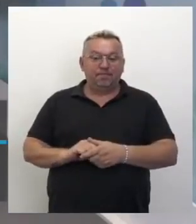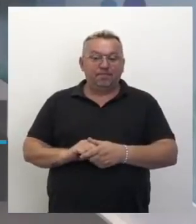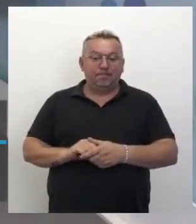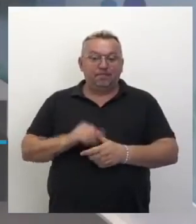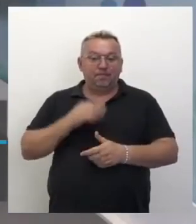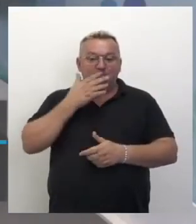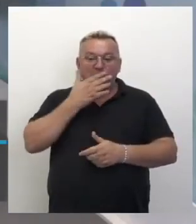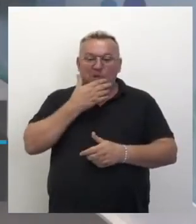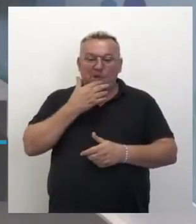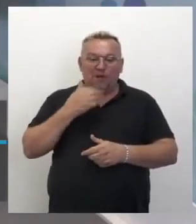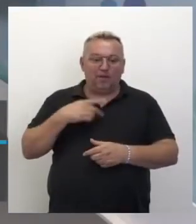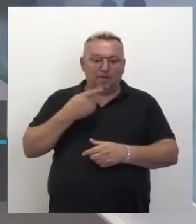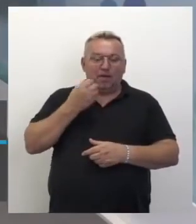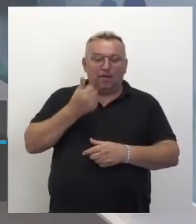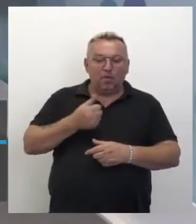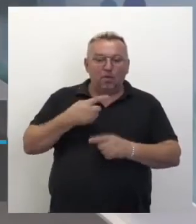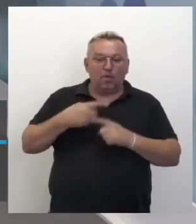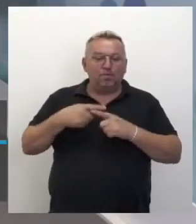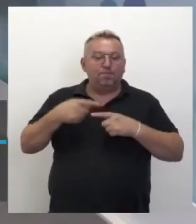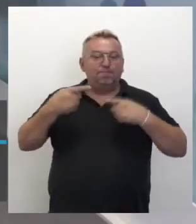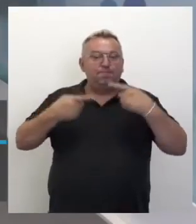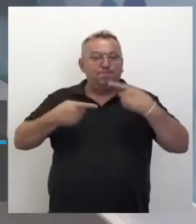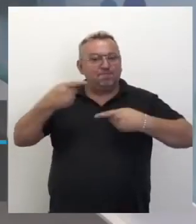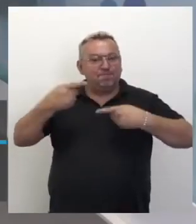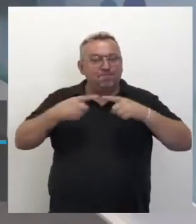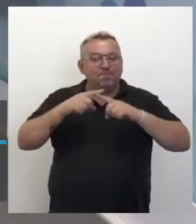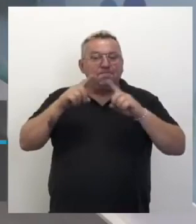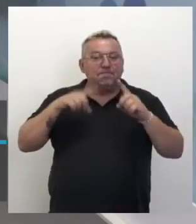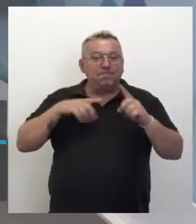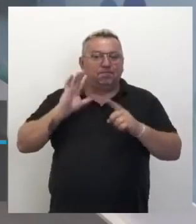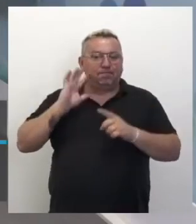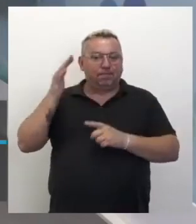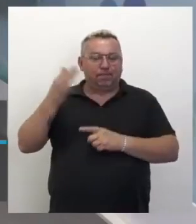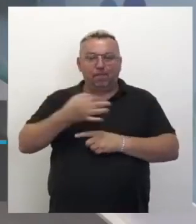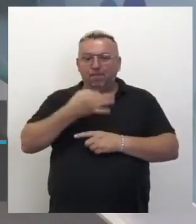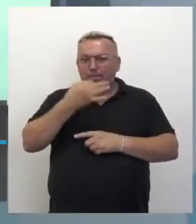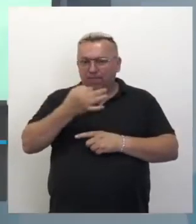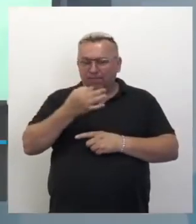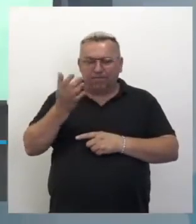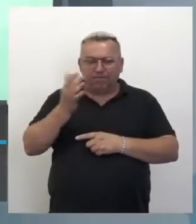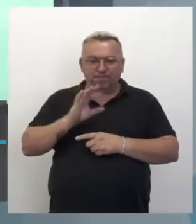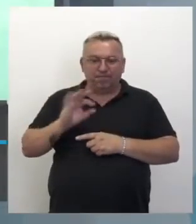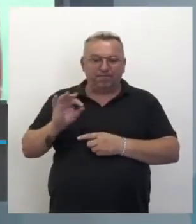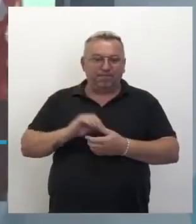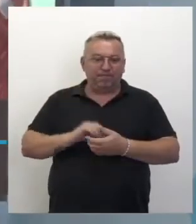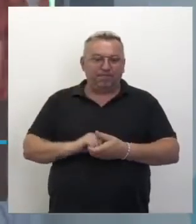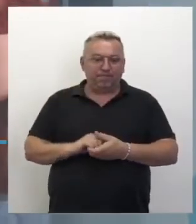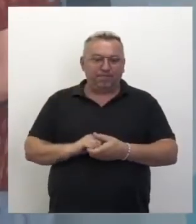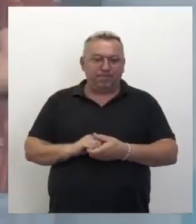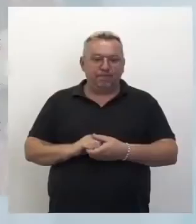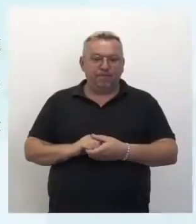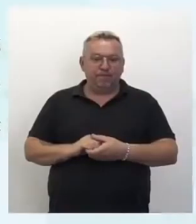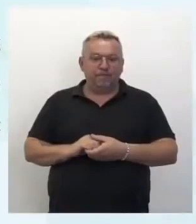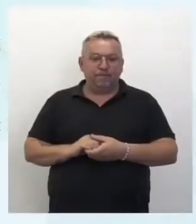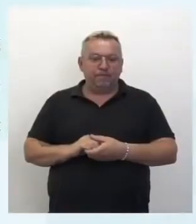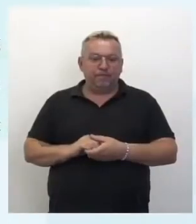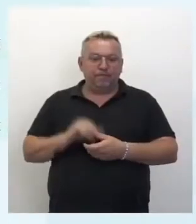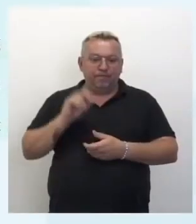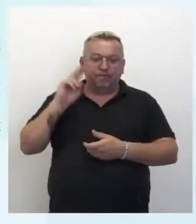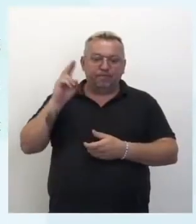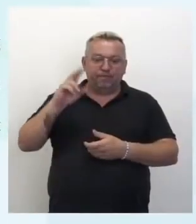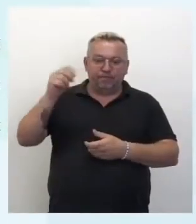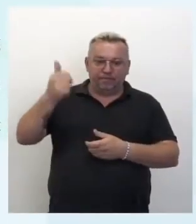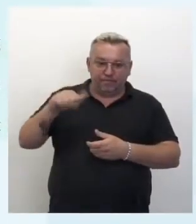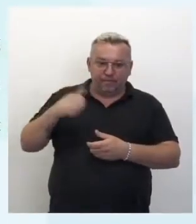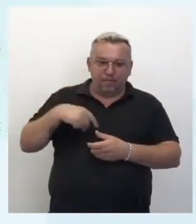boa porque a gente faz o debate, e quando é debate de opinião tá ótimo. Vamos lá, olha só. Vamos ver agora, fazer aqui a análise do que